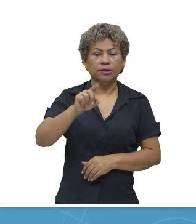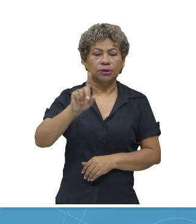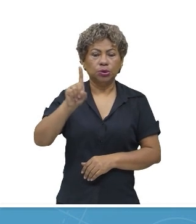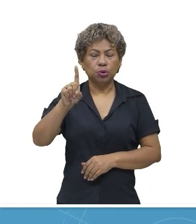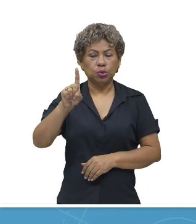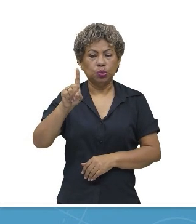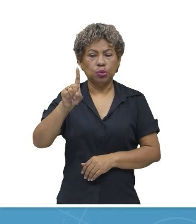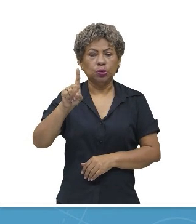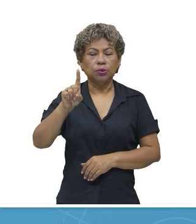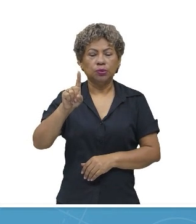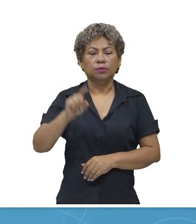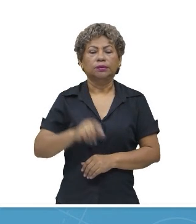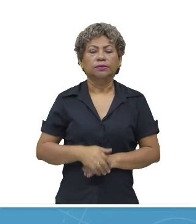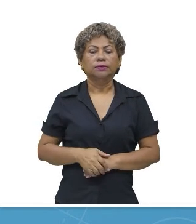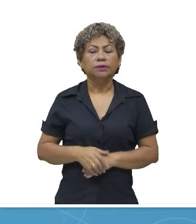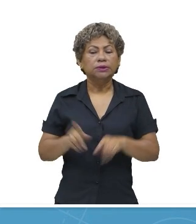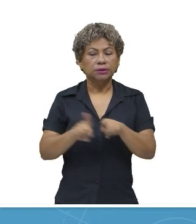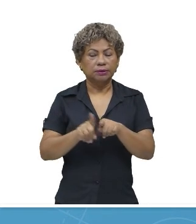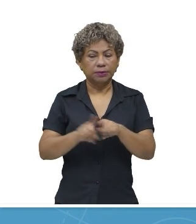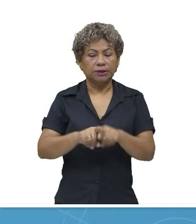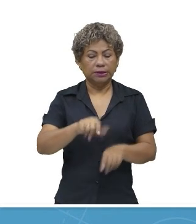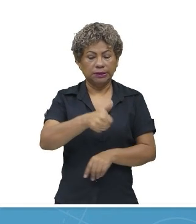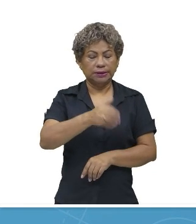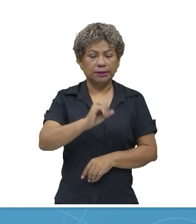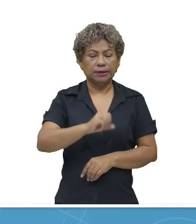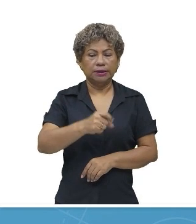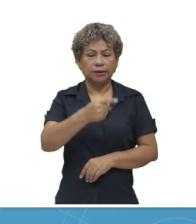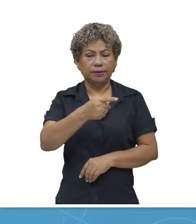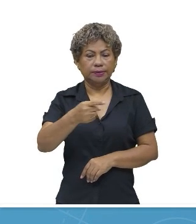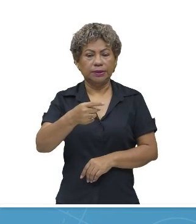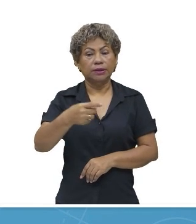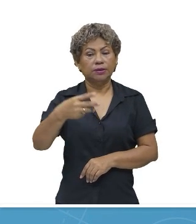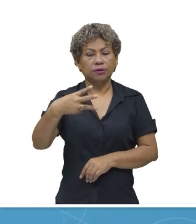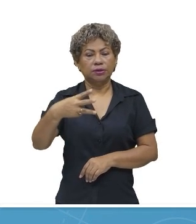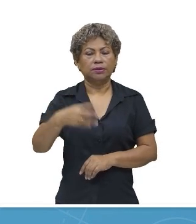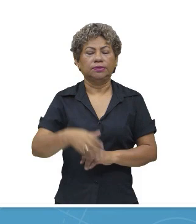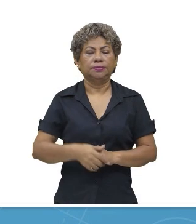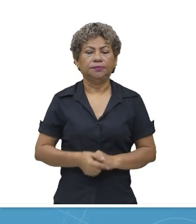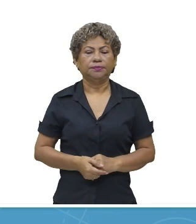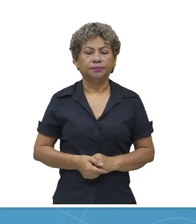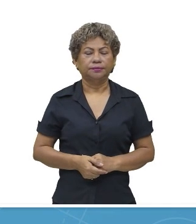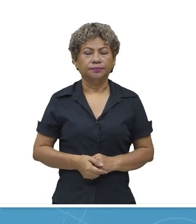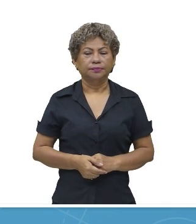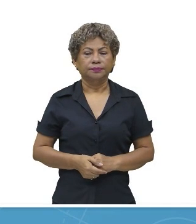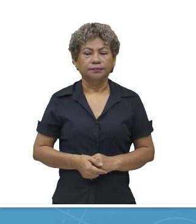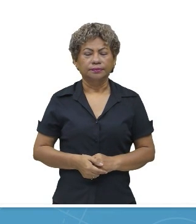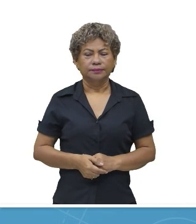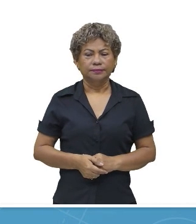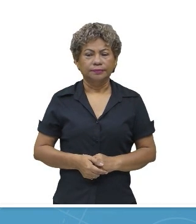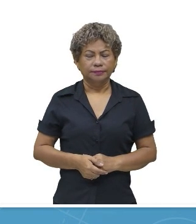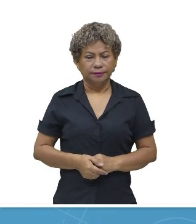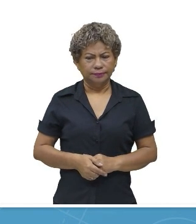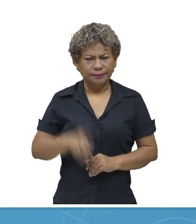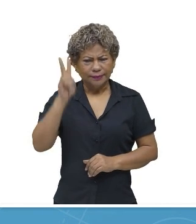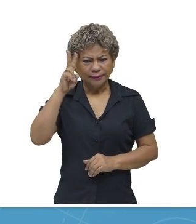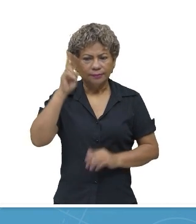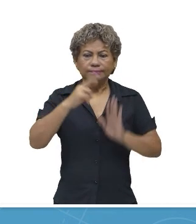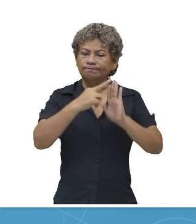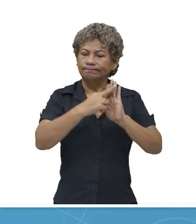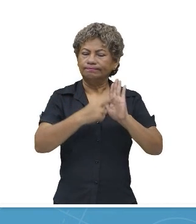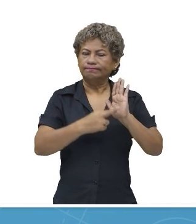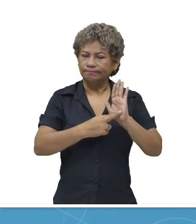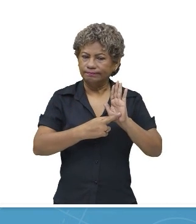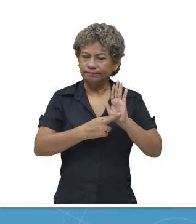3. E a gente já viu aqui em alguns exemplos anteriores que quando o expoente é negativo, para ele